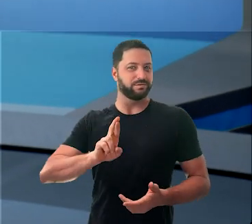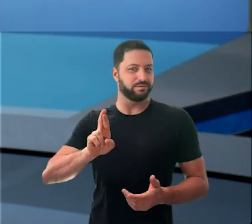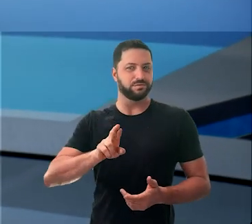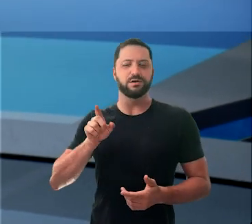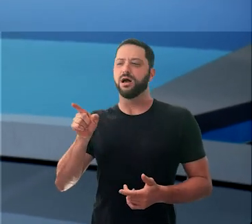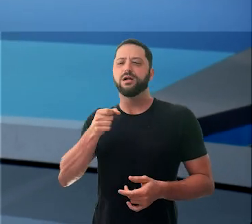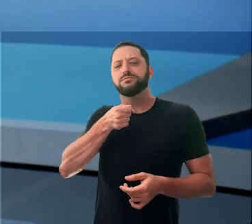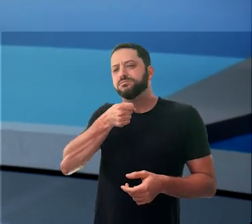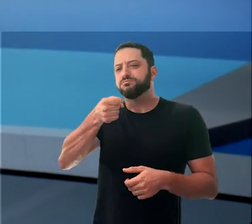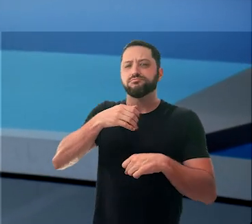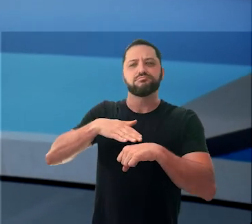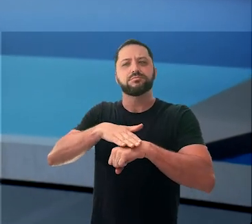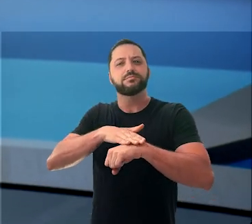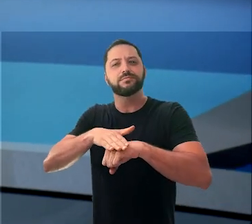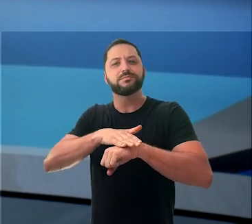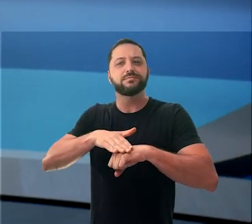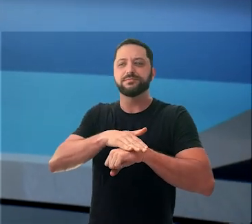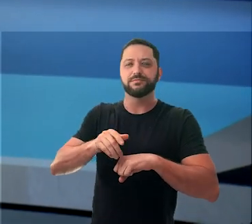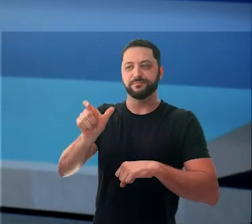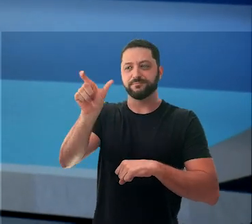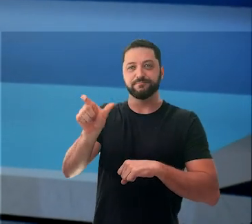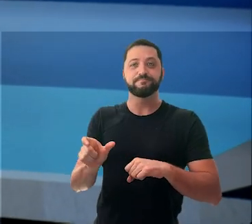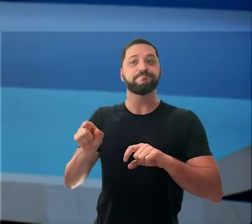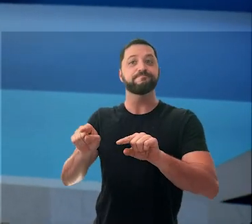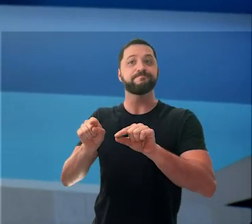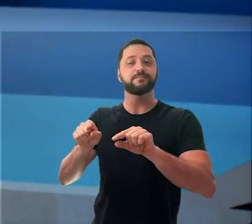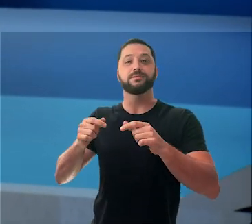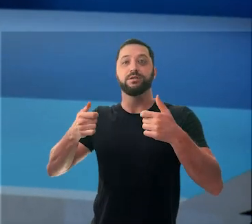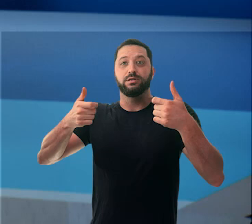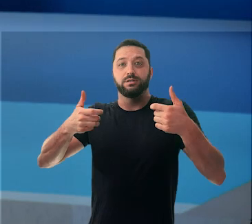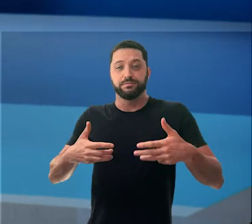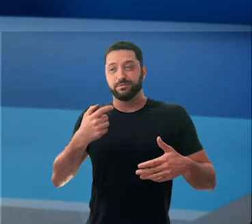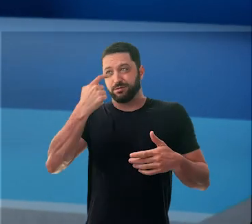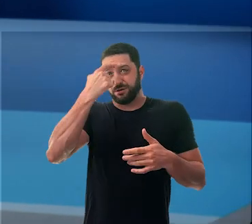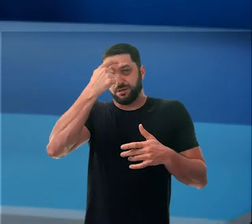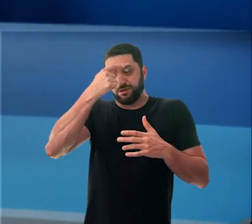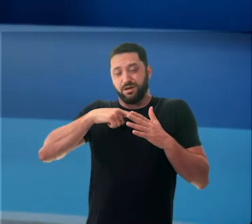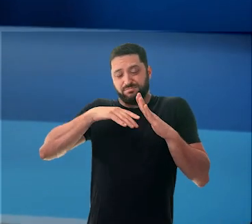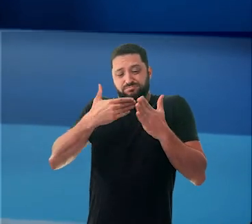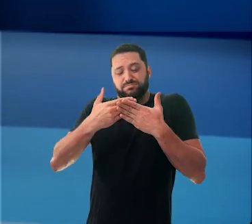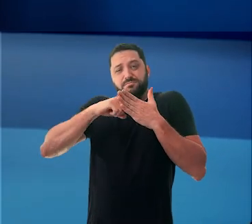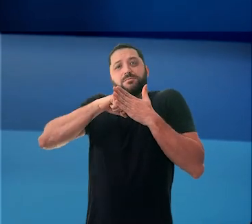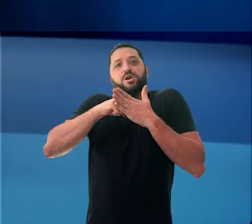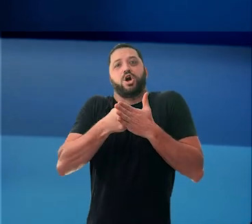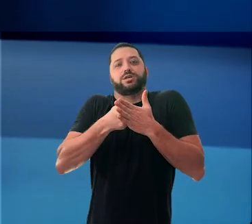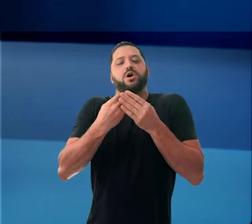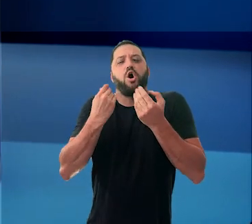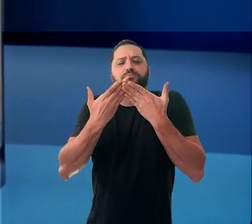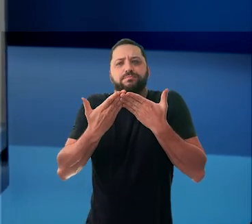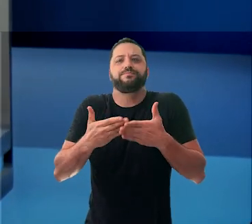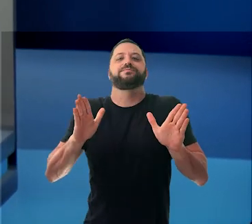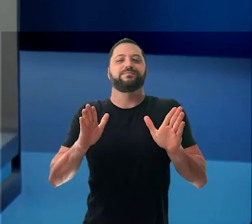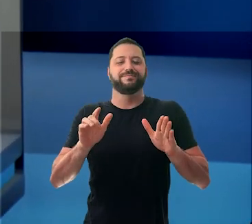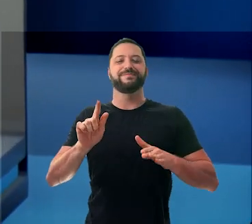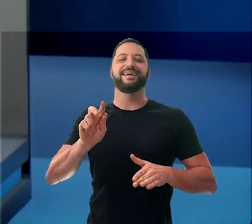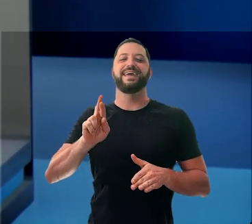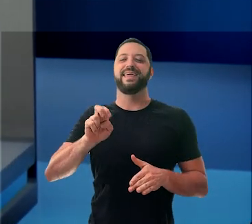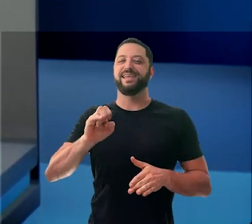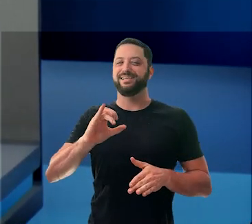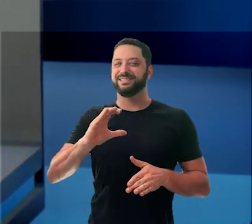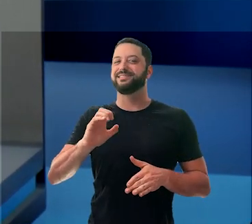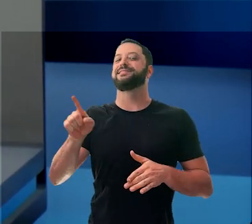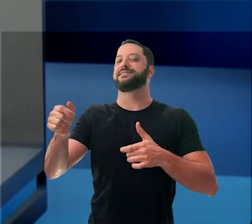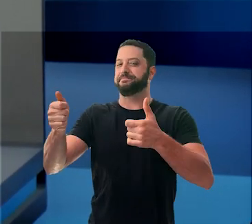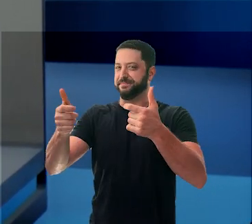tem o prazer de ter uma conversa importante sobre desbloqueio emocional com a mentora e palestrante Grace